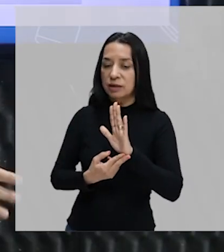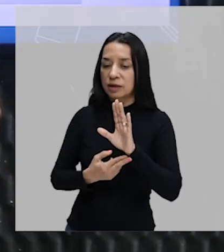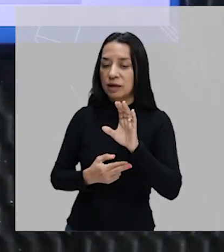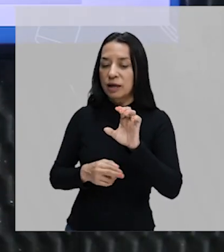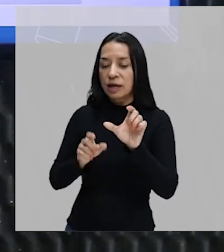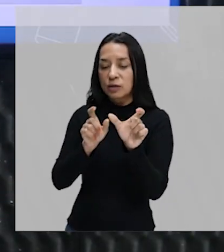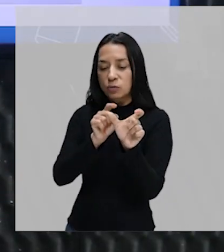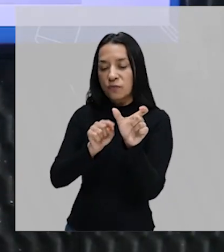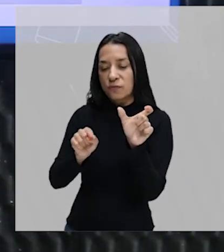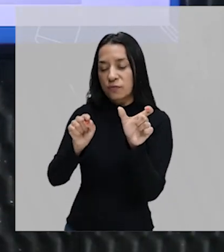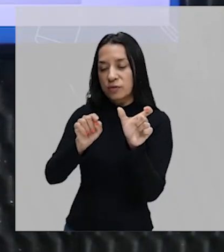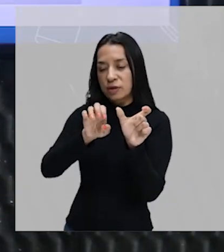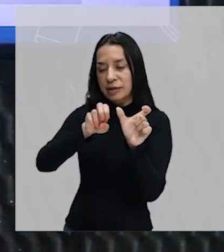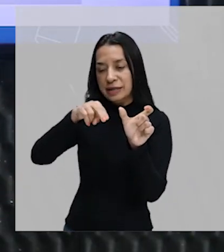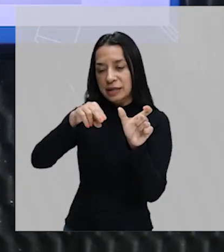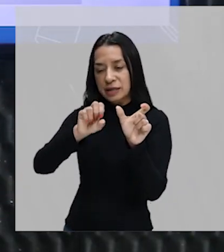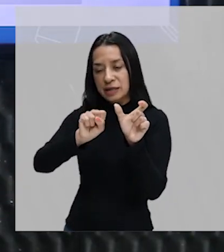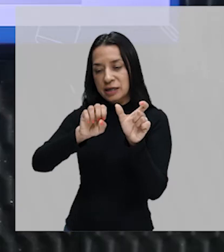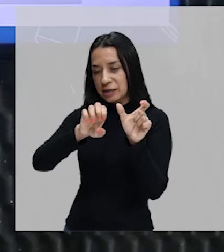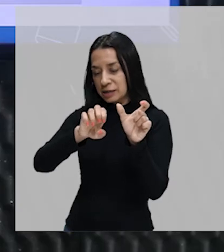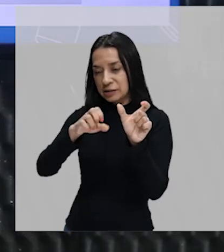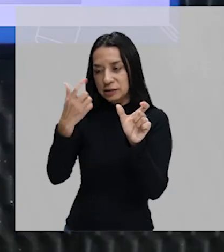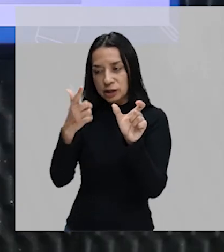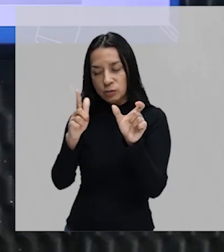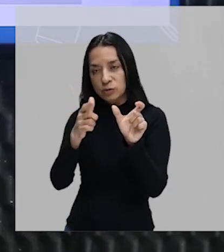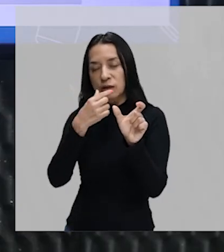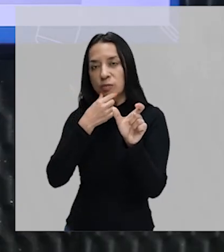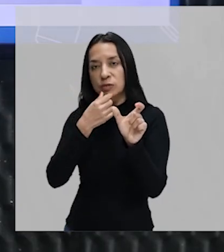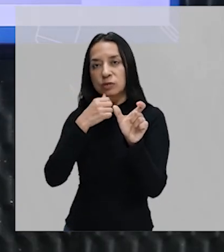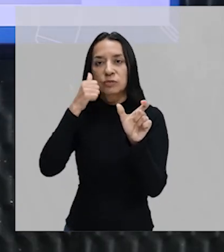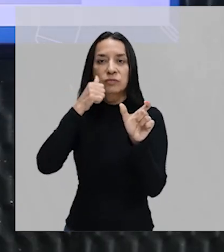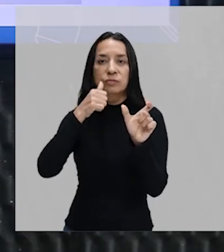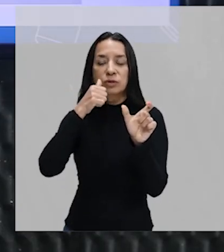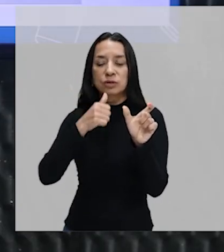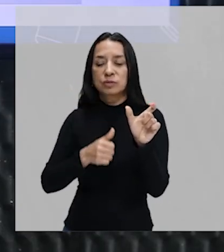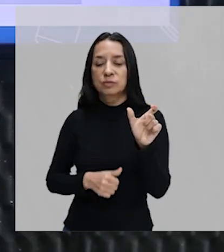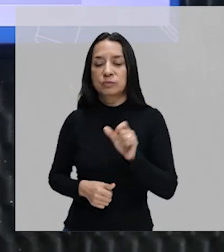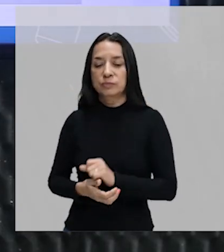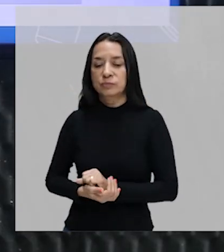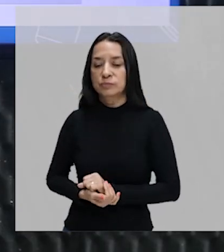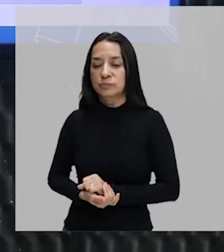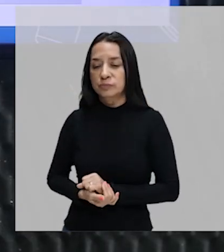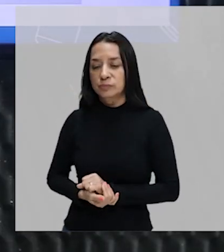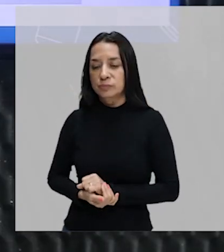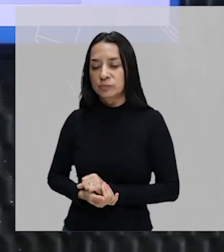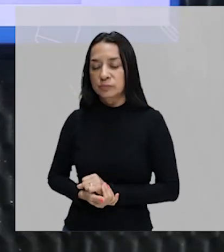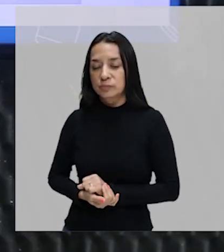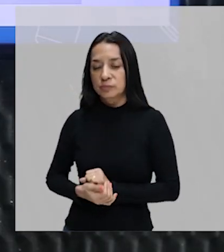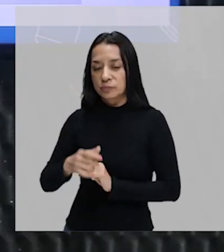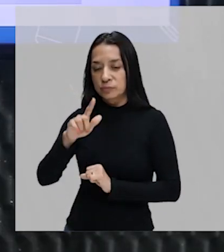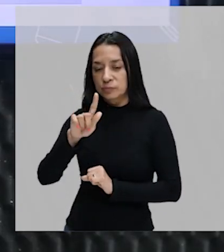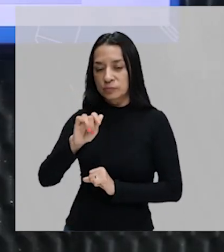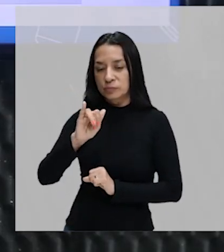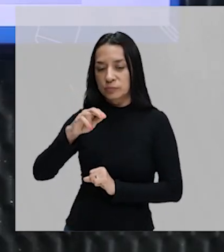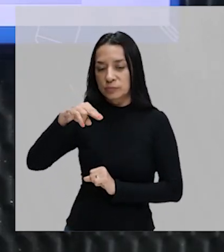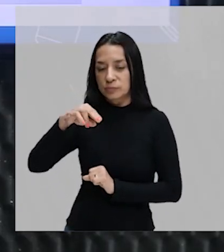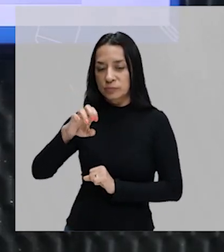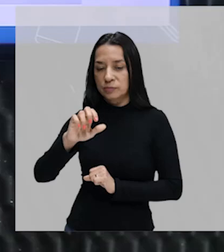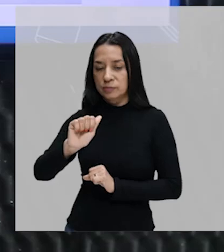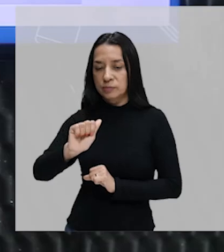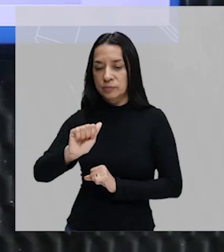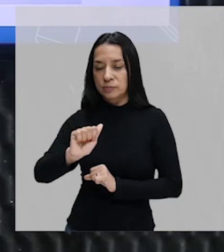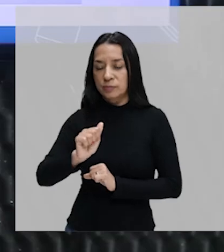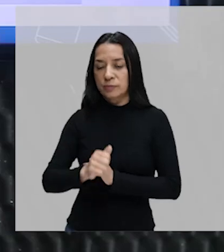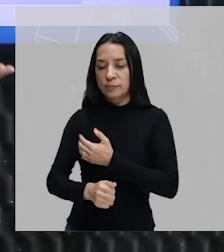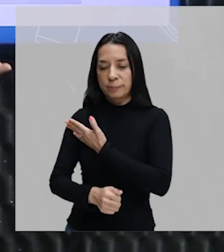tem feminino. É a mesma forma para os dois. Guineia, eu estou me referindo aqui a Guiné-Bissau, tá? Guineia, guineano